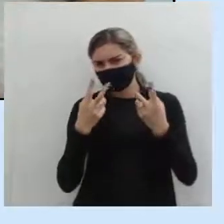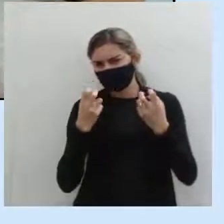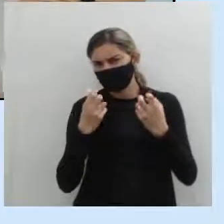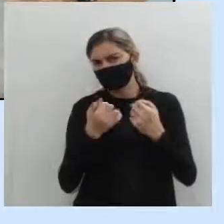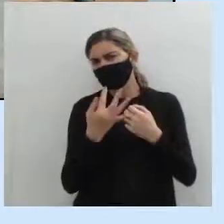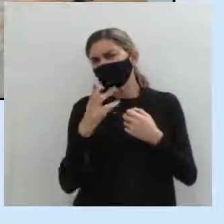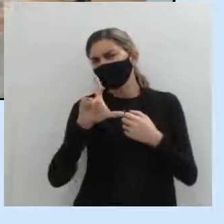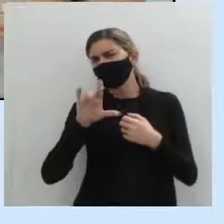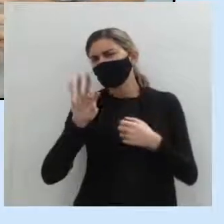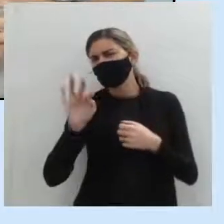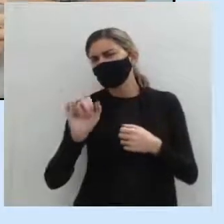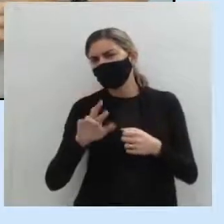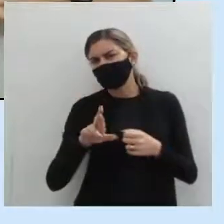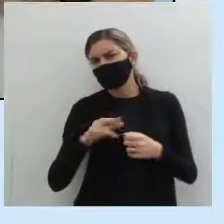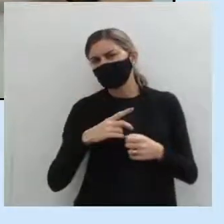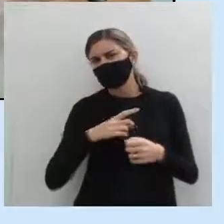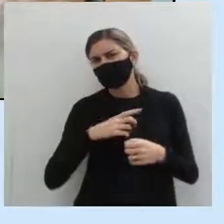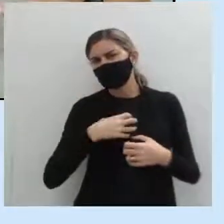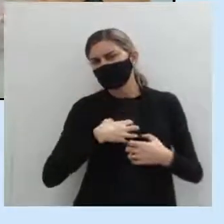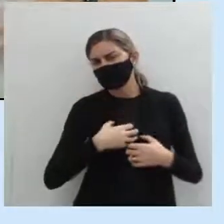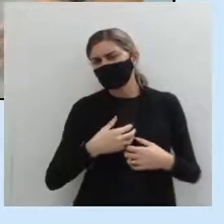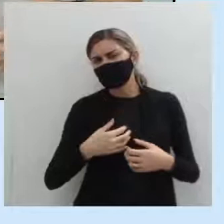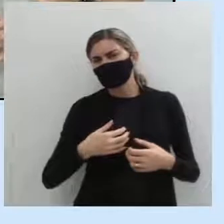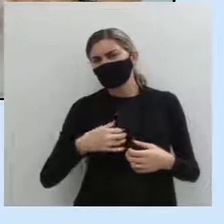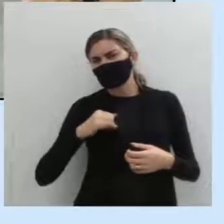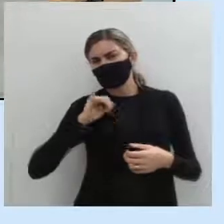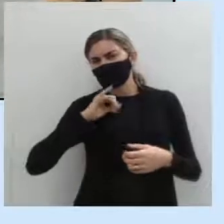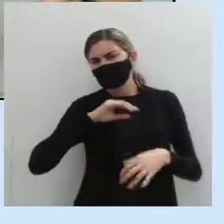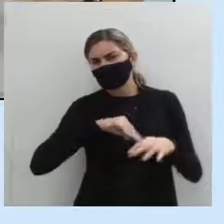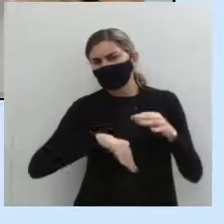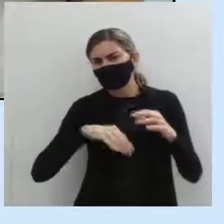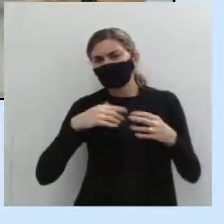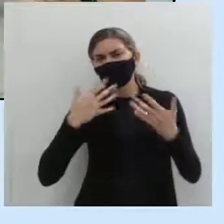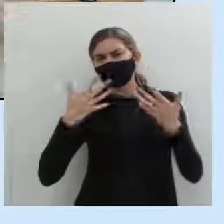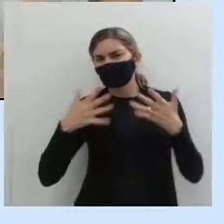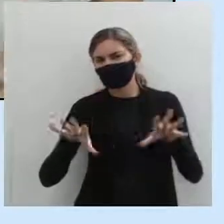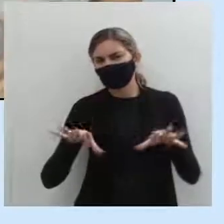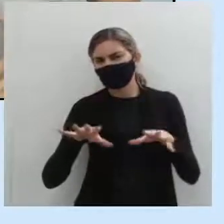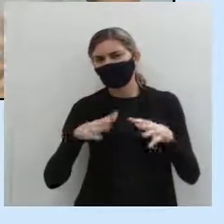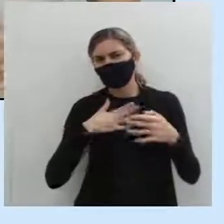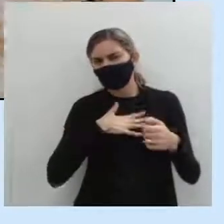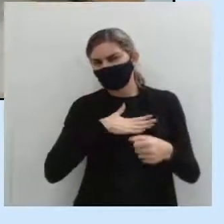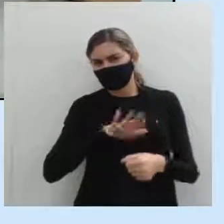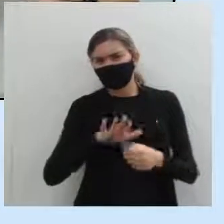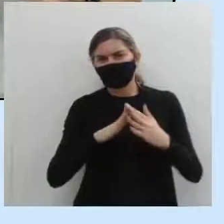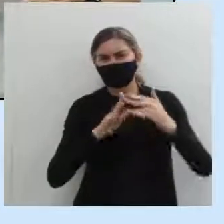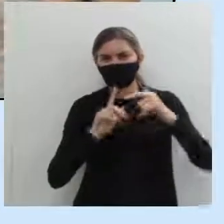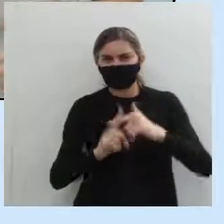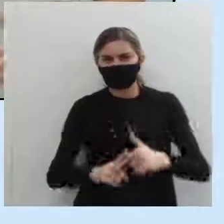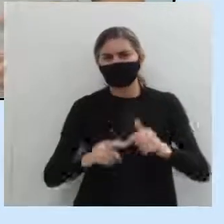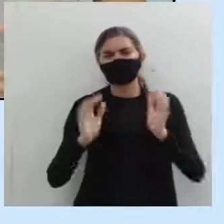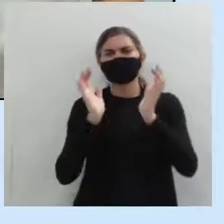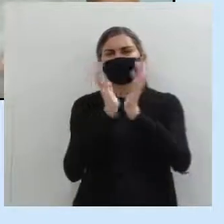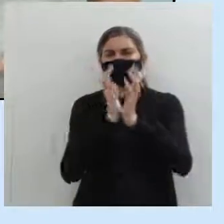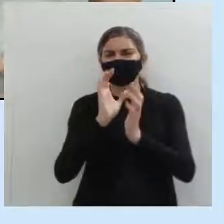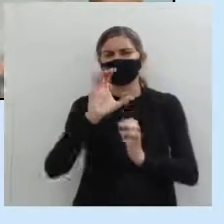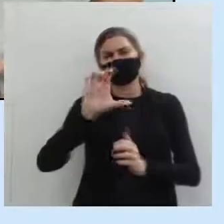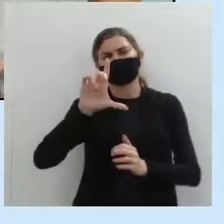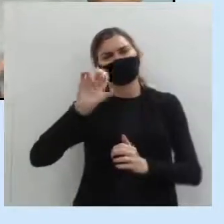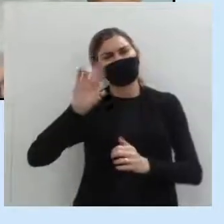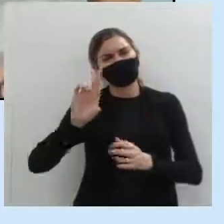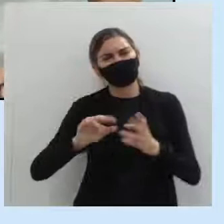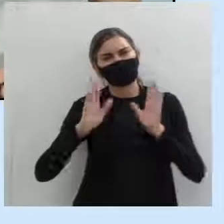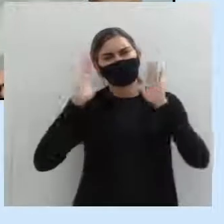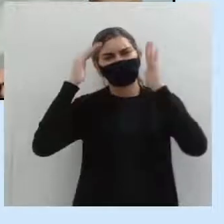quanto Lutero estava descontente com o clero, em especial com o alto clero e com o